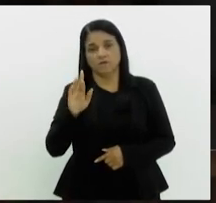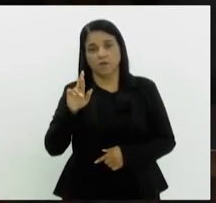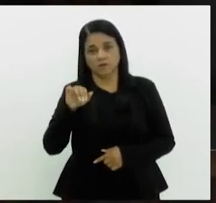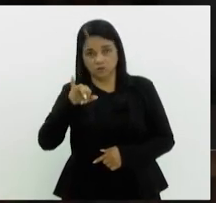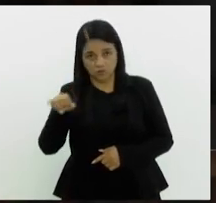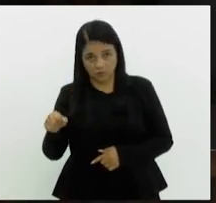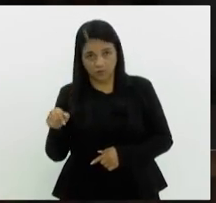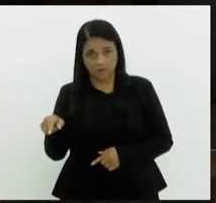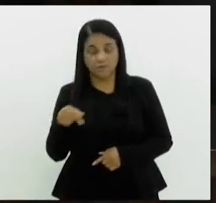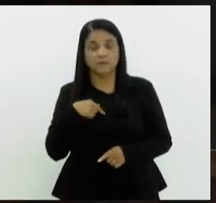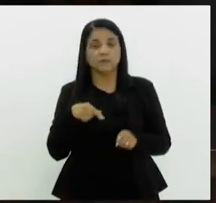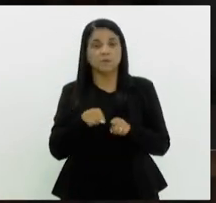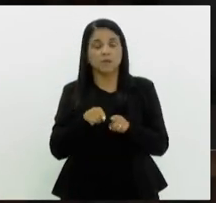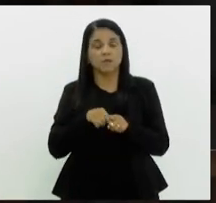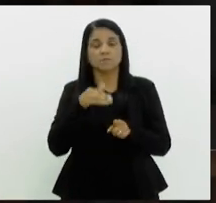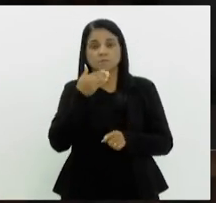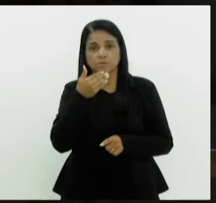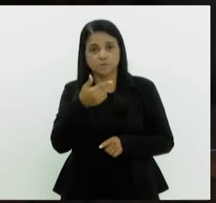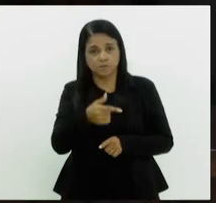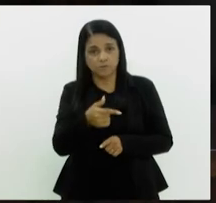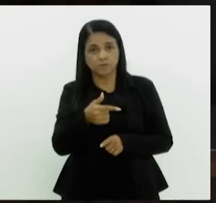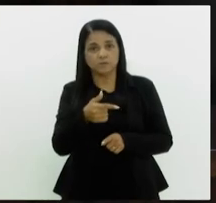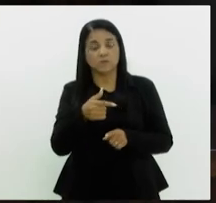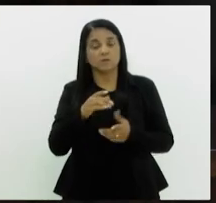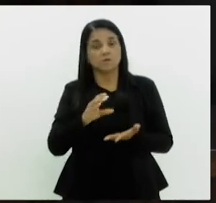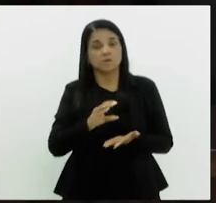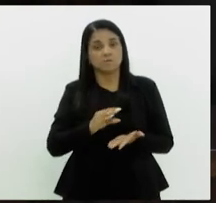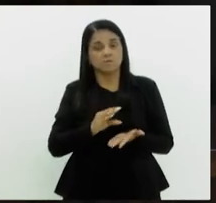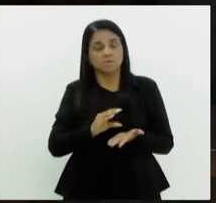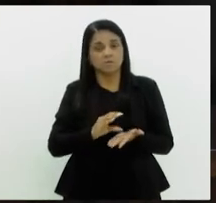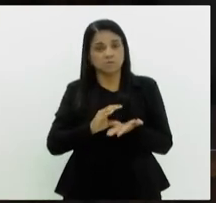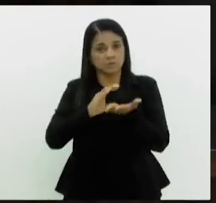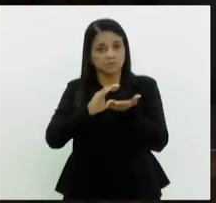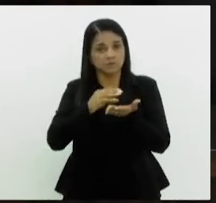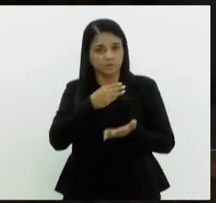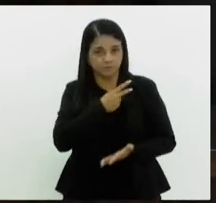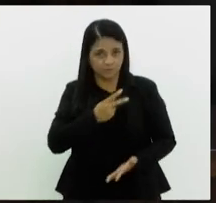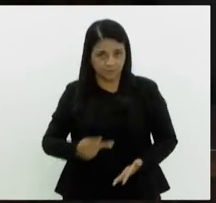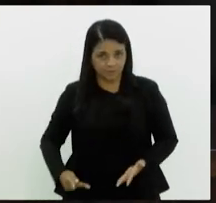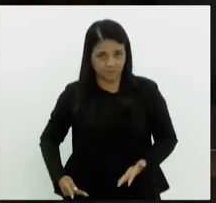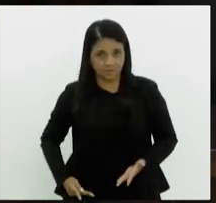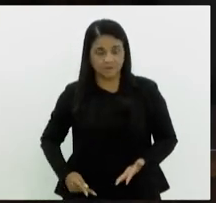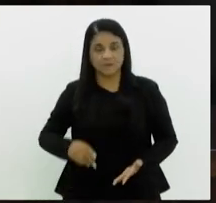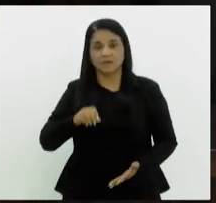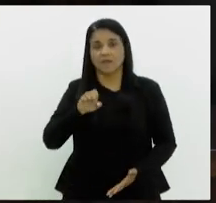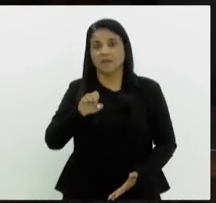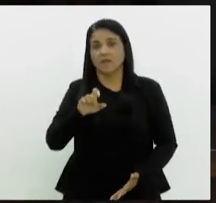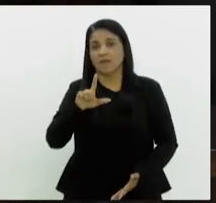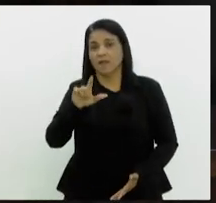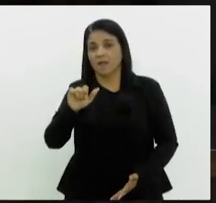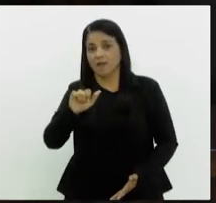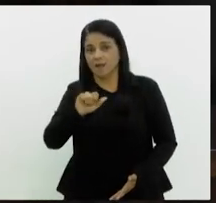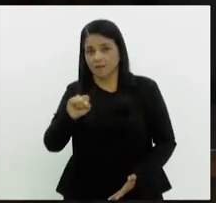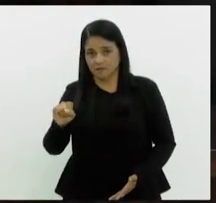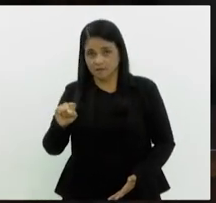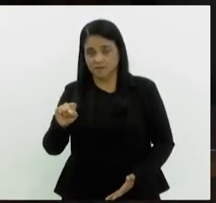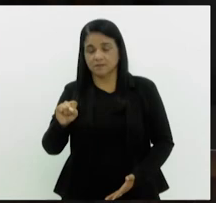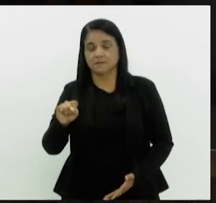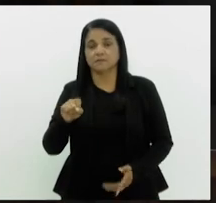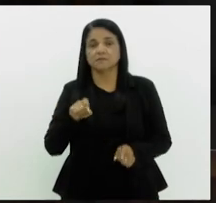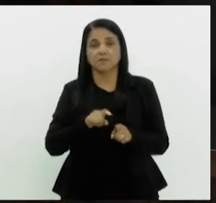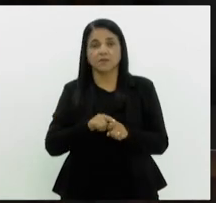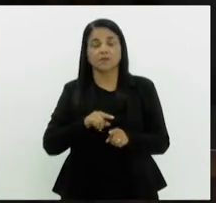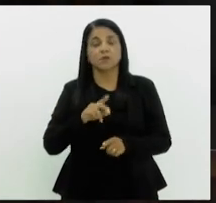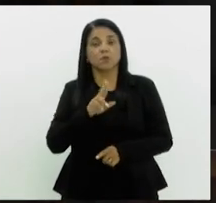evocamos também a presidenta do Conselho Deliberativo do Fundo Elas. Quando pronunciamos